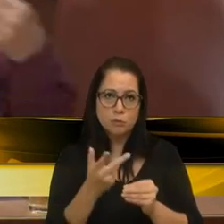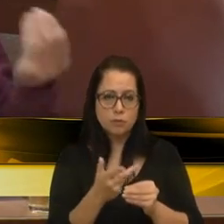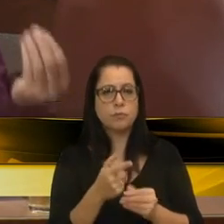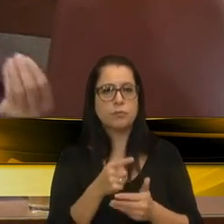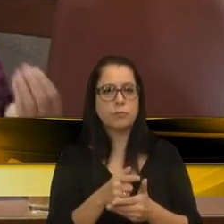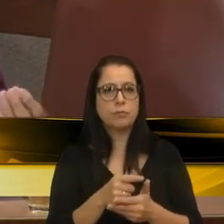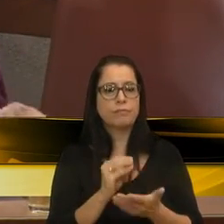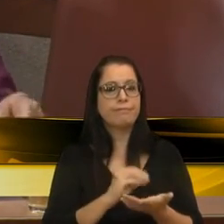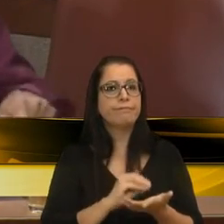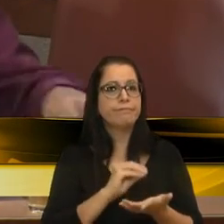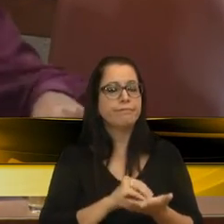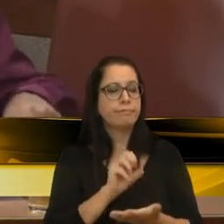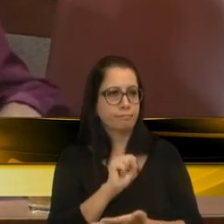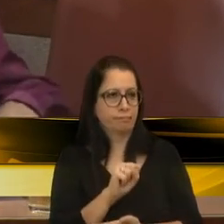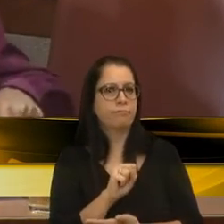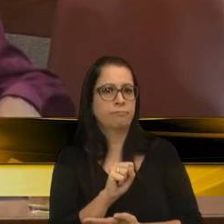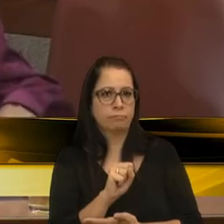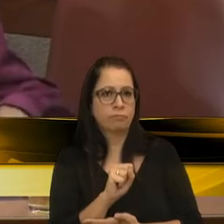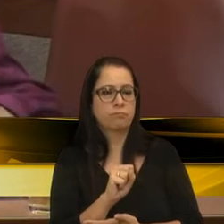aí faltou, sim,